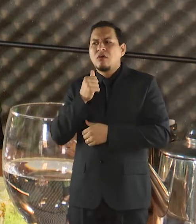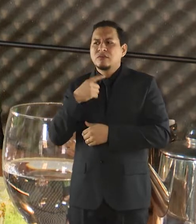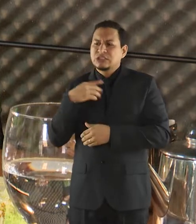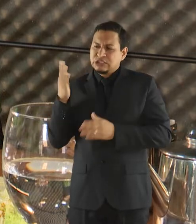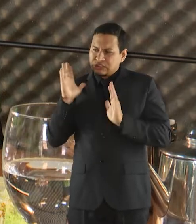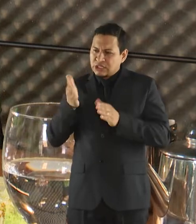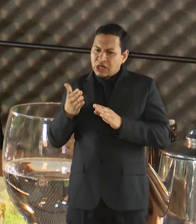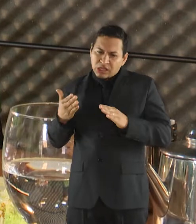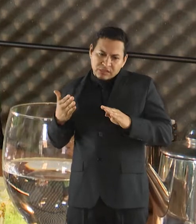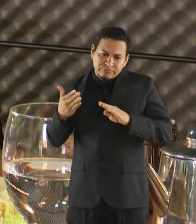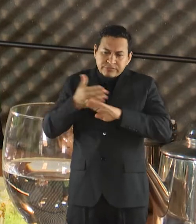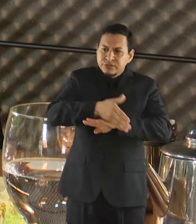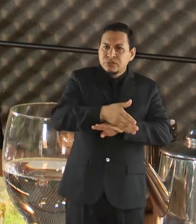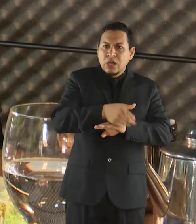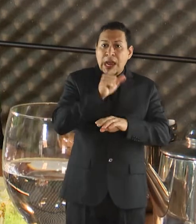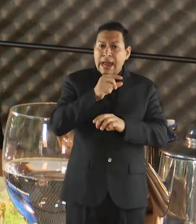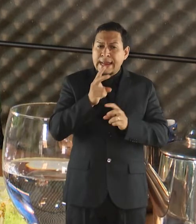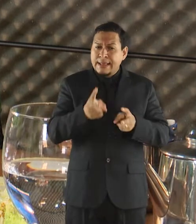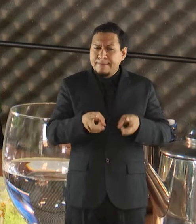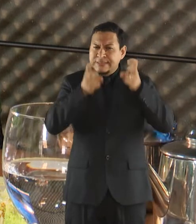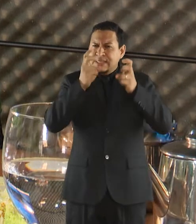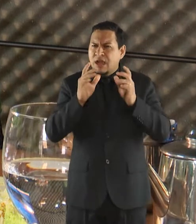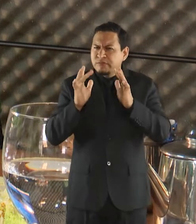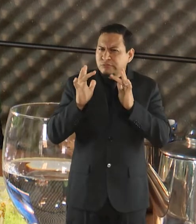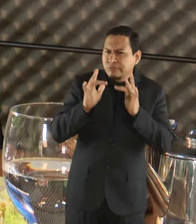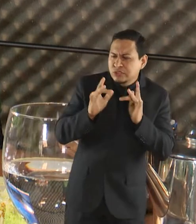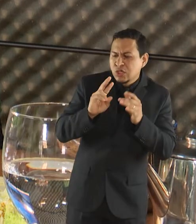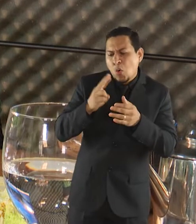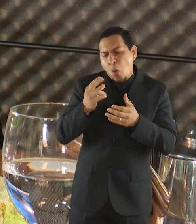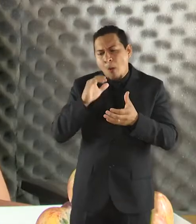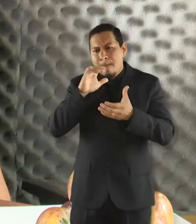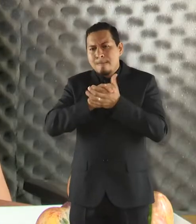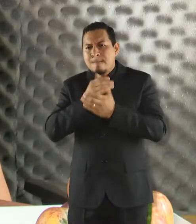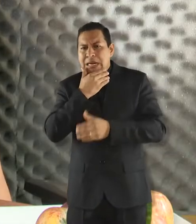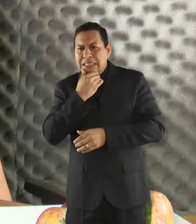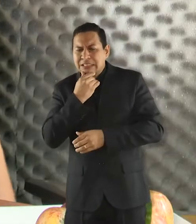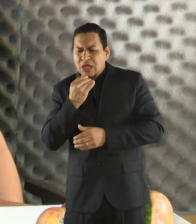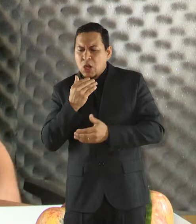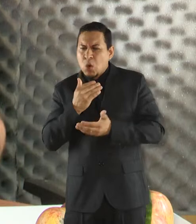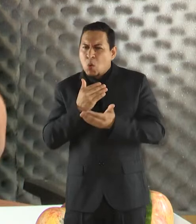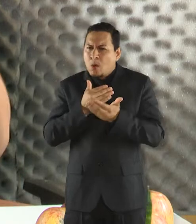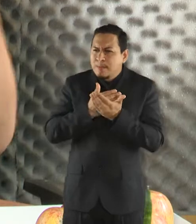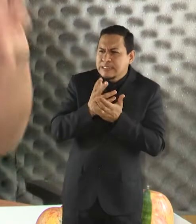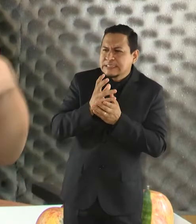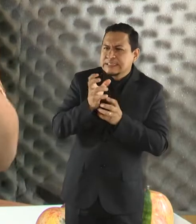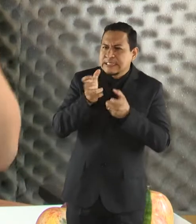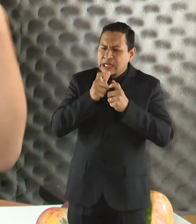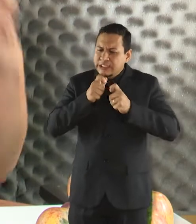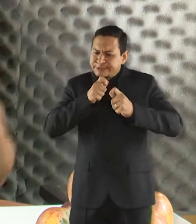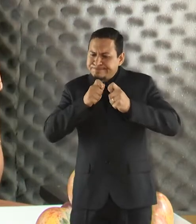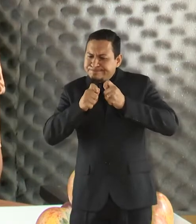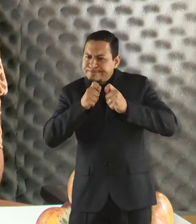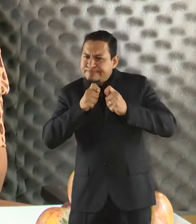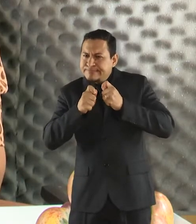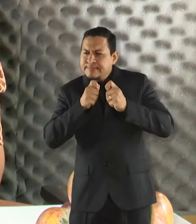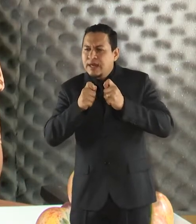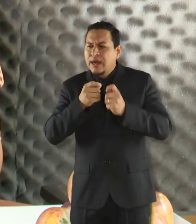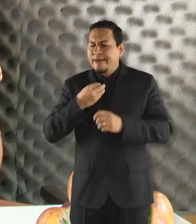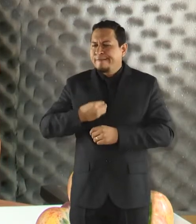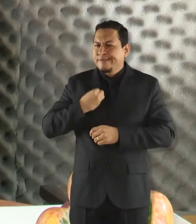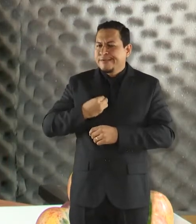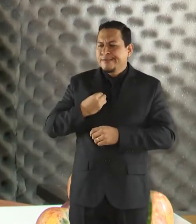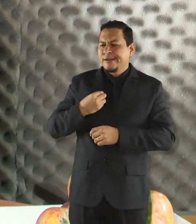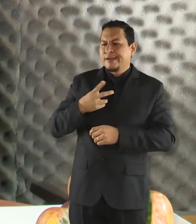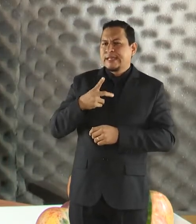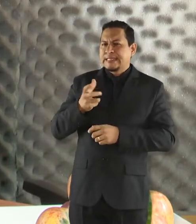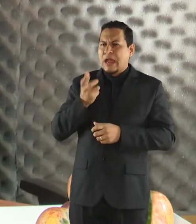entrou, né? E ela percebe que o namoradinho ou o marido dela está começando a querer dominar ali o pedaço, querer